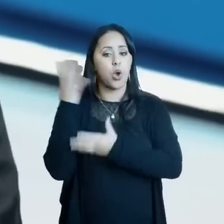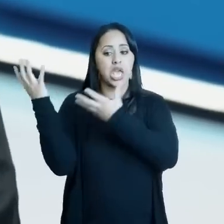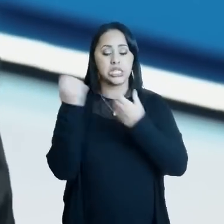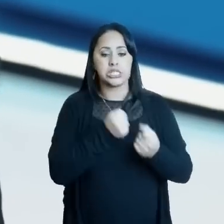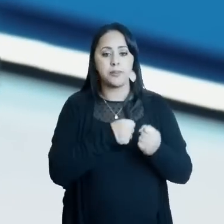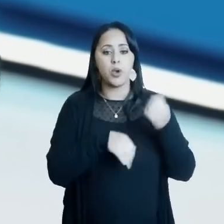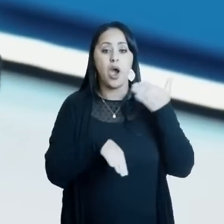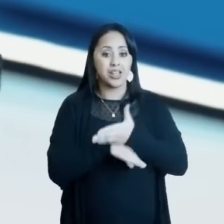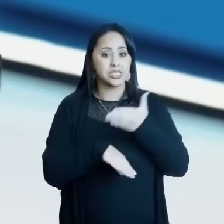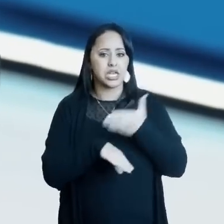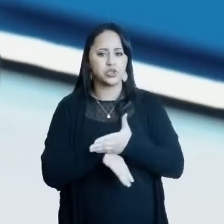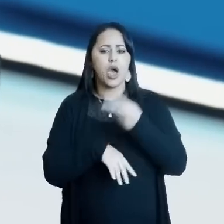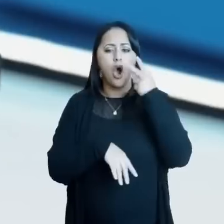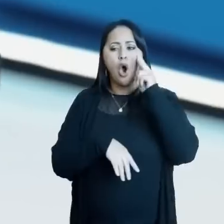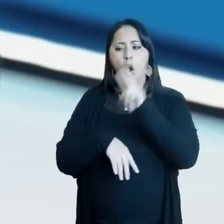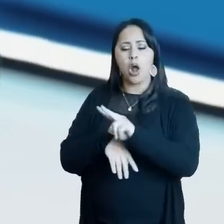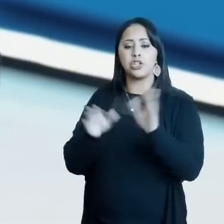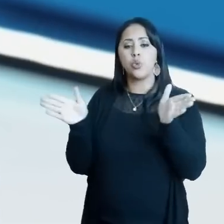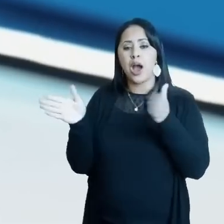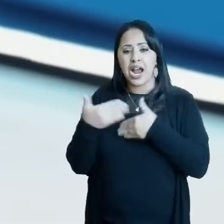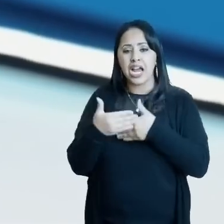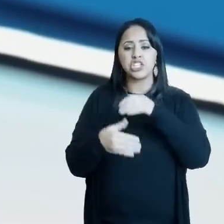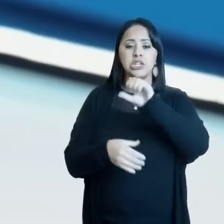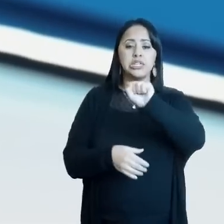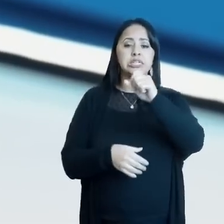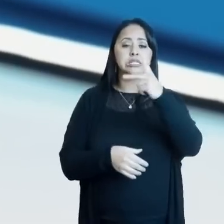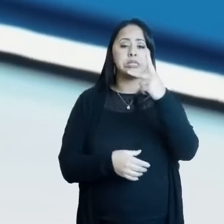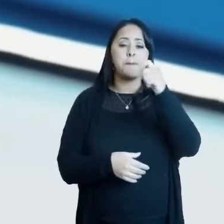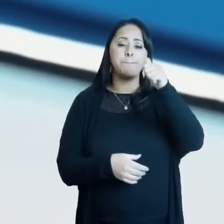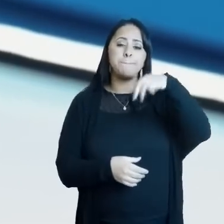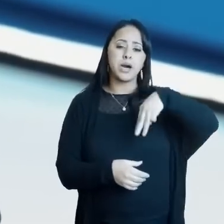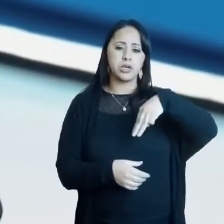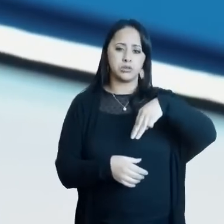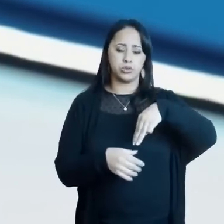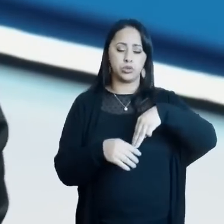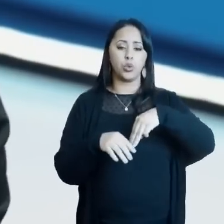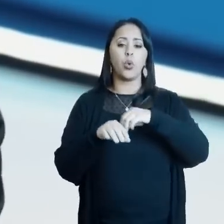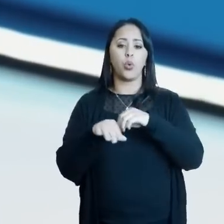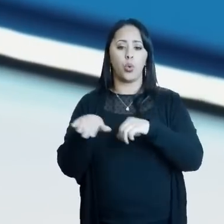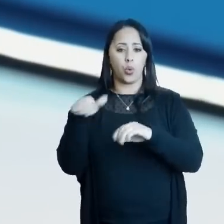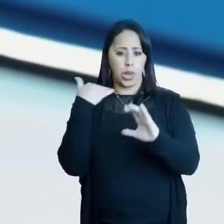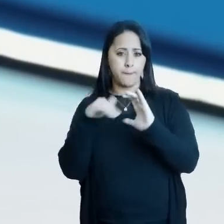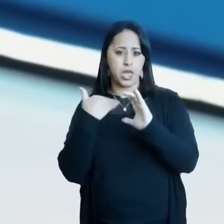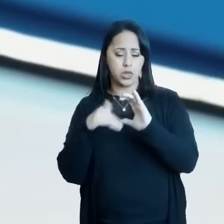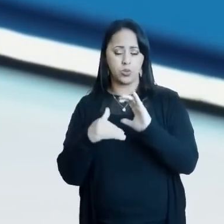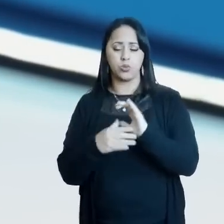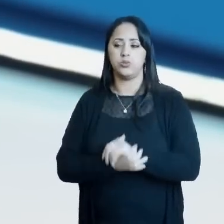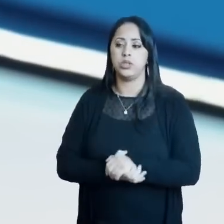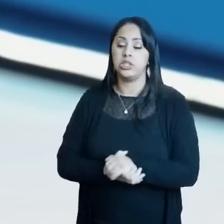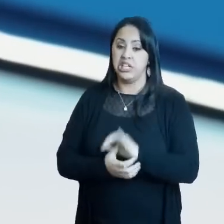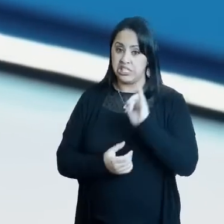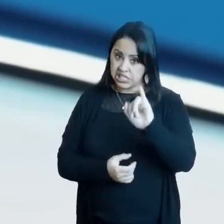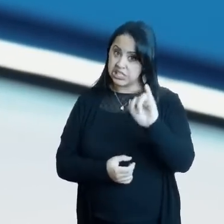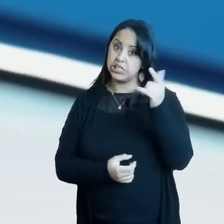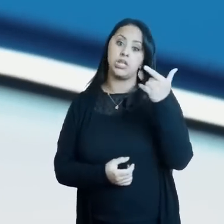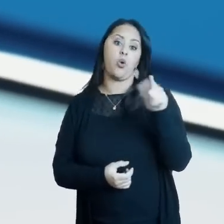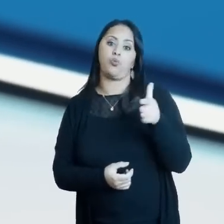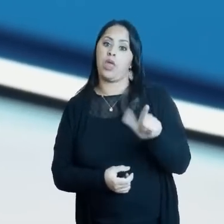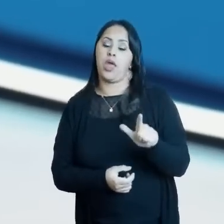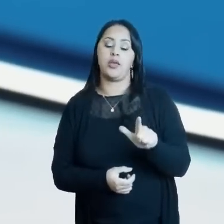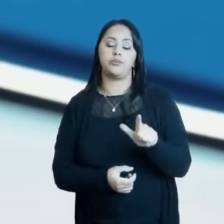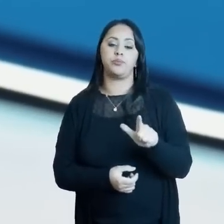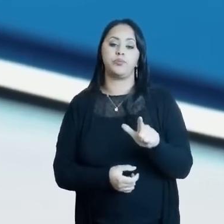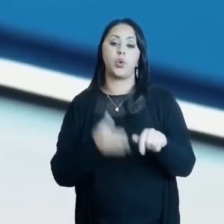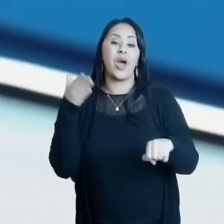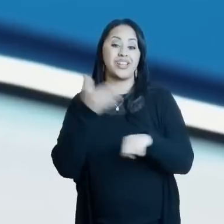spam, alguma coisa assim, dá uma olhada na caixa de spam, primeiramente, tá? Que pode estar lá o e-mail com seu acesso. Se não tiver lá o e-mail que